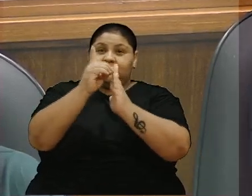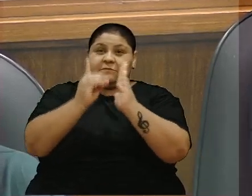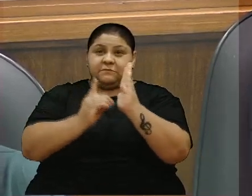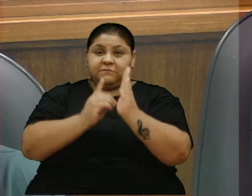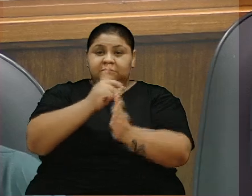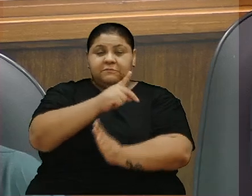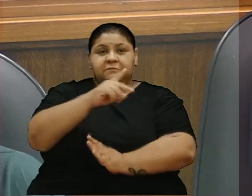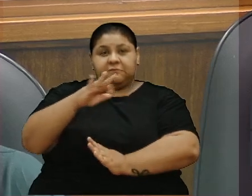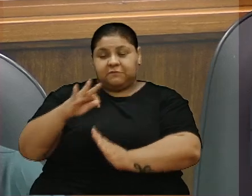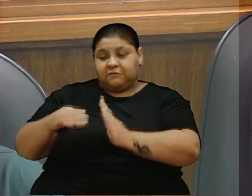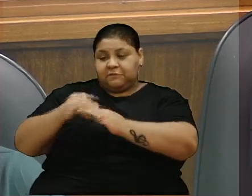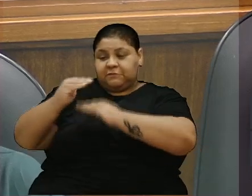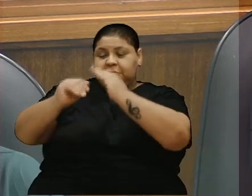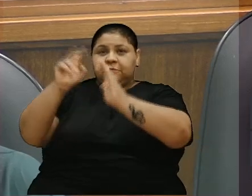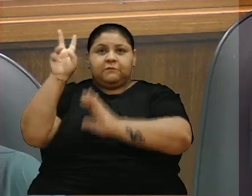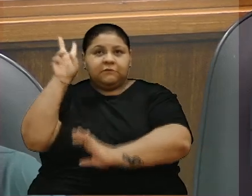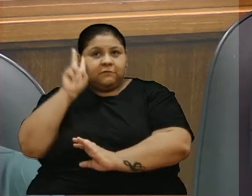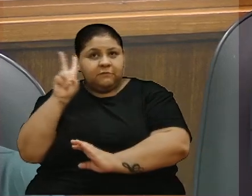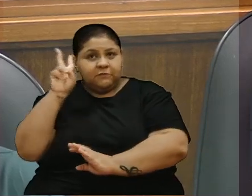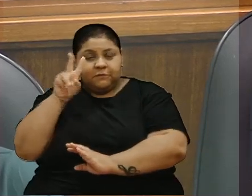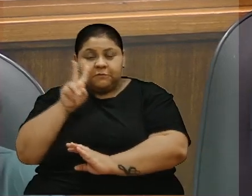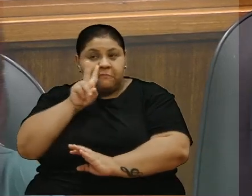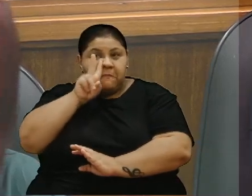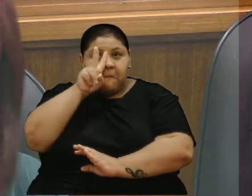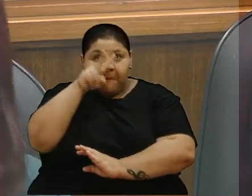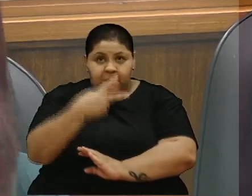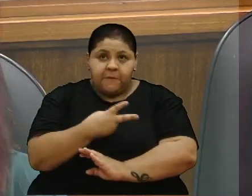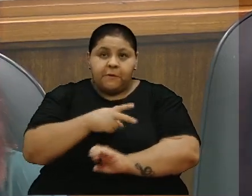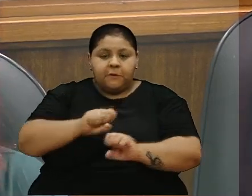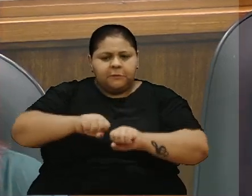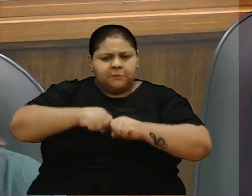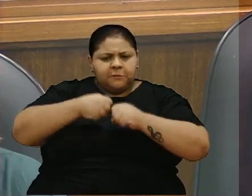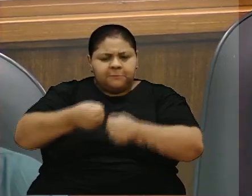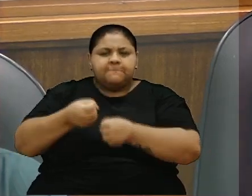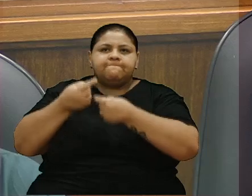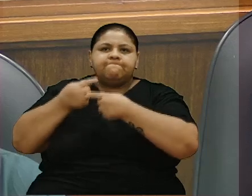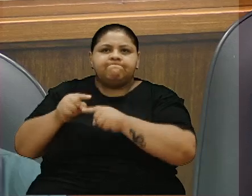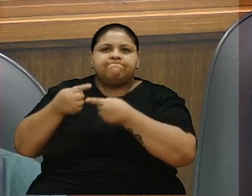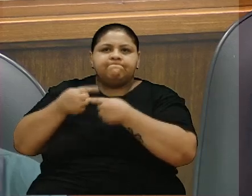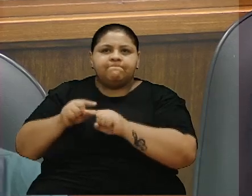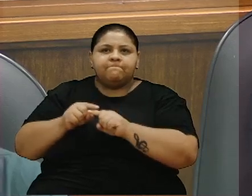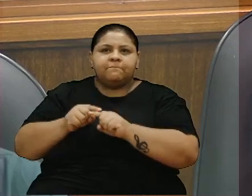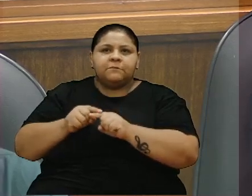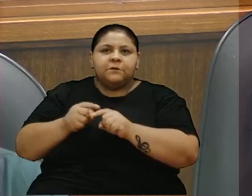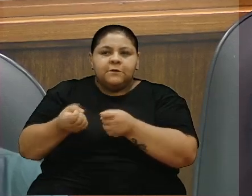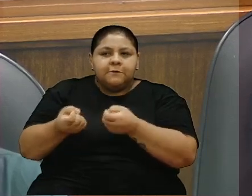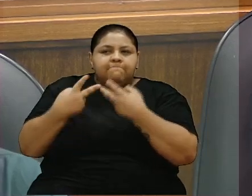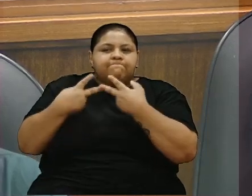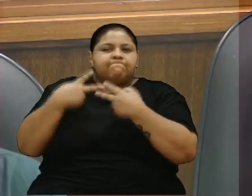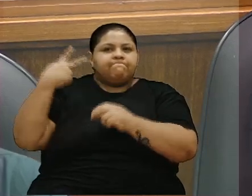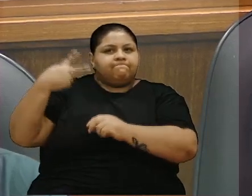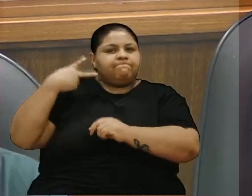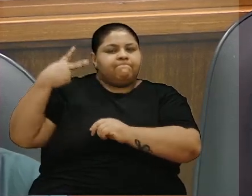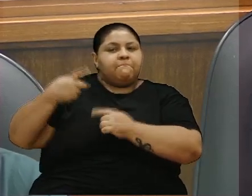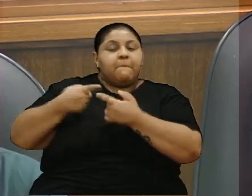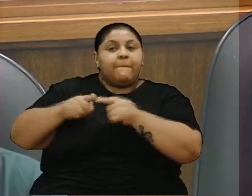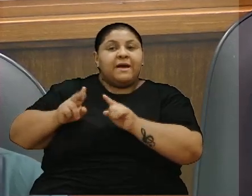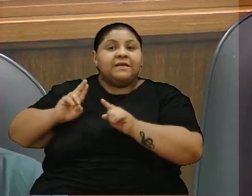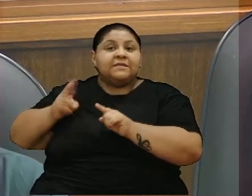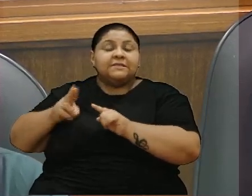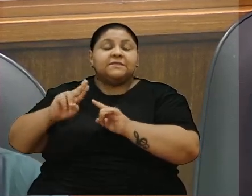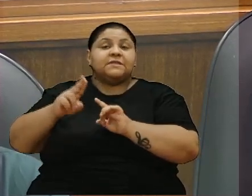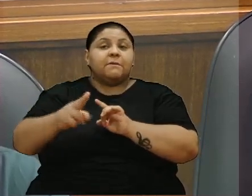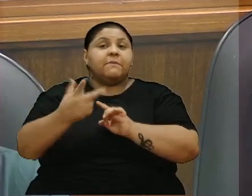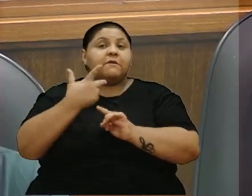Trabalhadores construiu uma história de resistência, enfrentando desafios e perseguições políticas, mas sempre